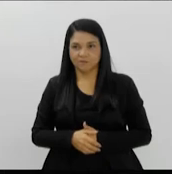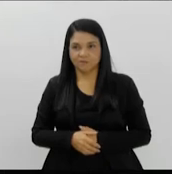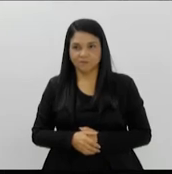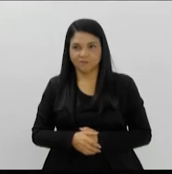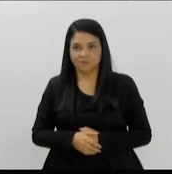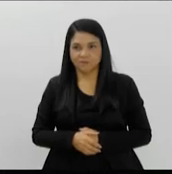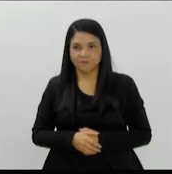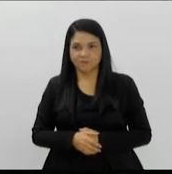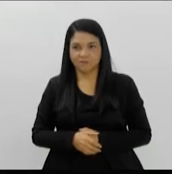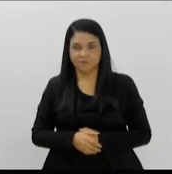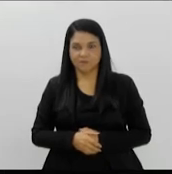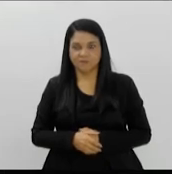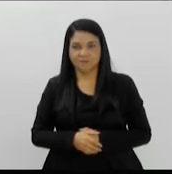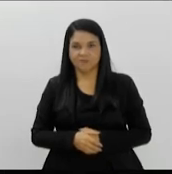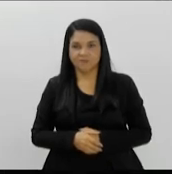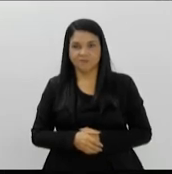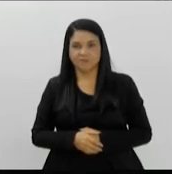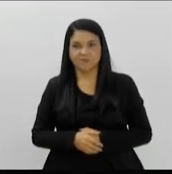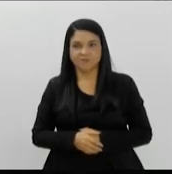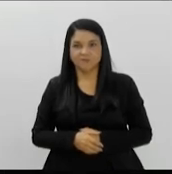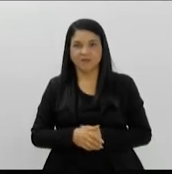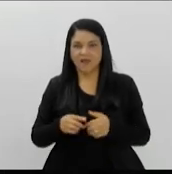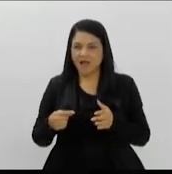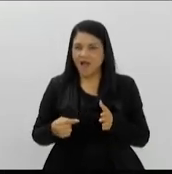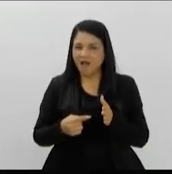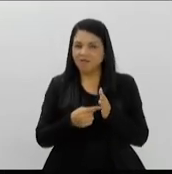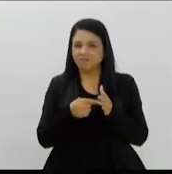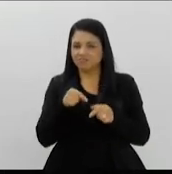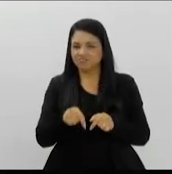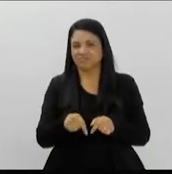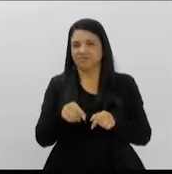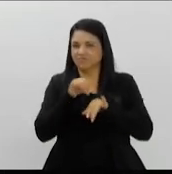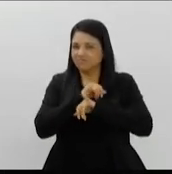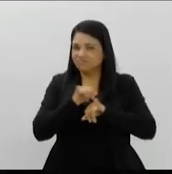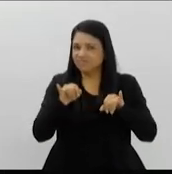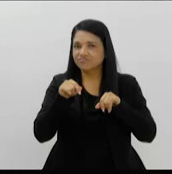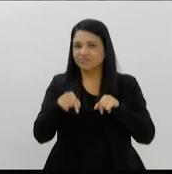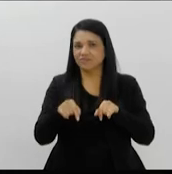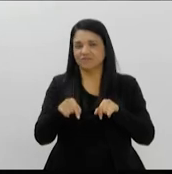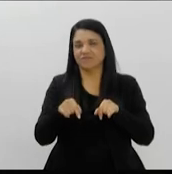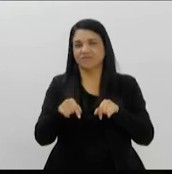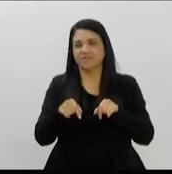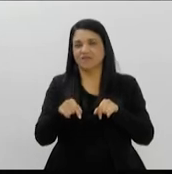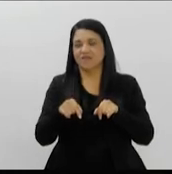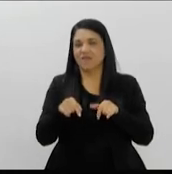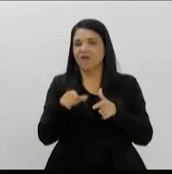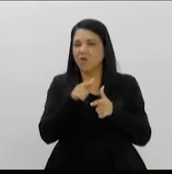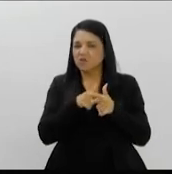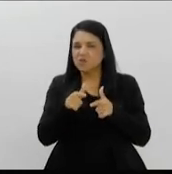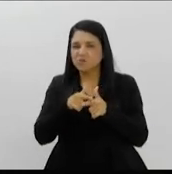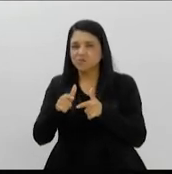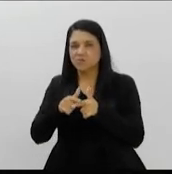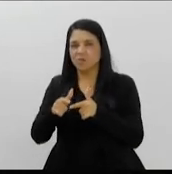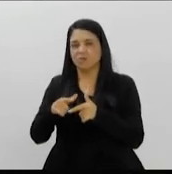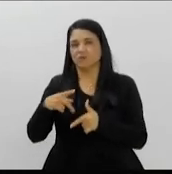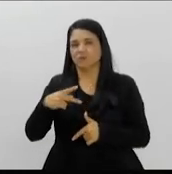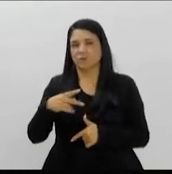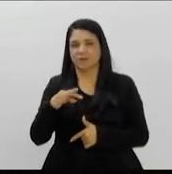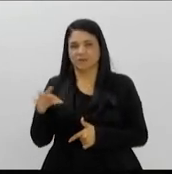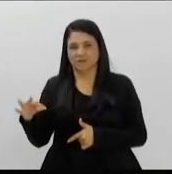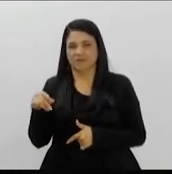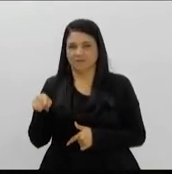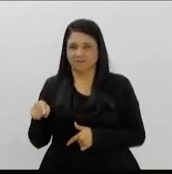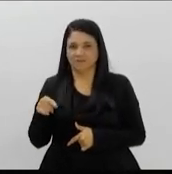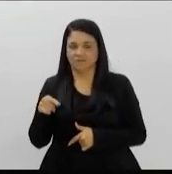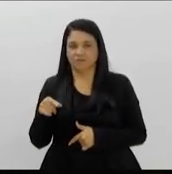O apontamento aqui é para o tamanho da hipocrisia que essa cambada que toca o desgoverno Lula tem. Quando uma